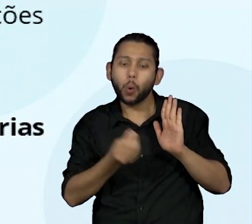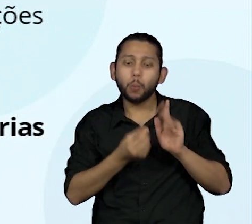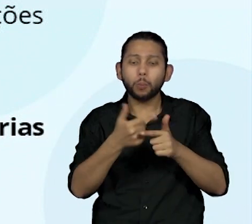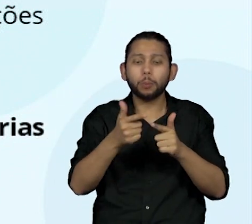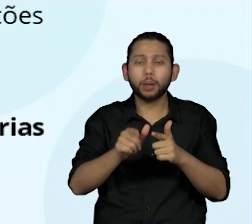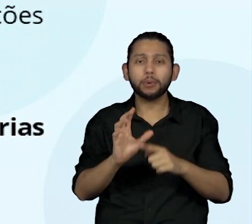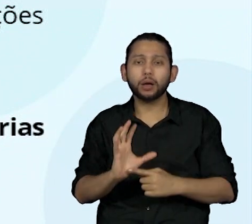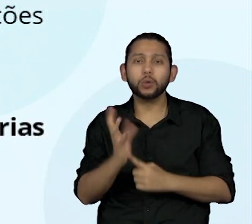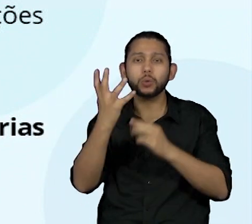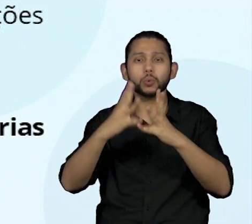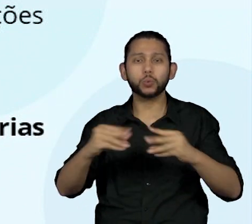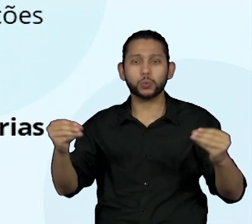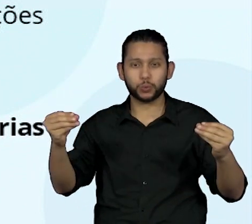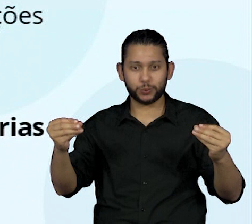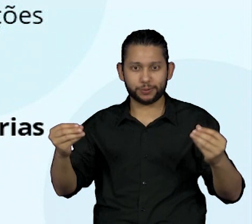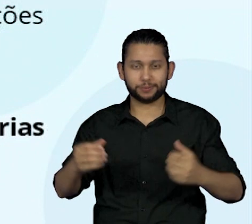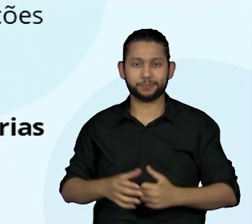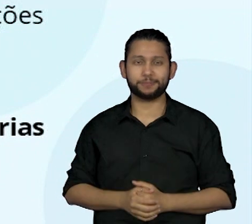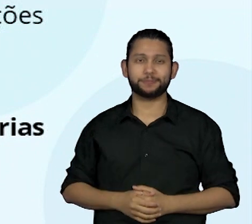essa população.